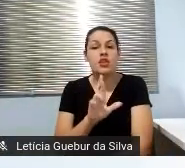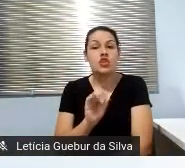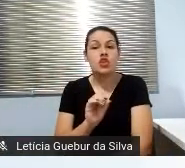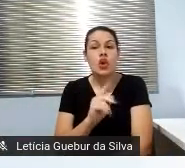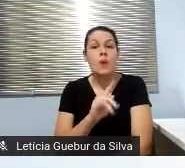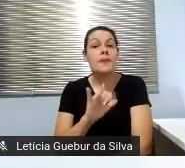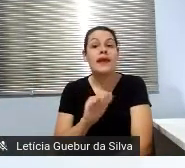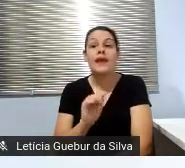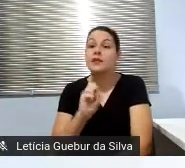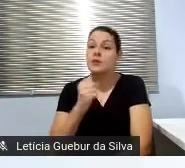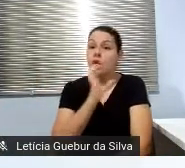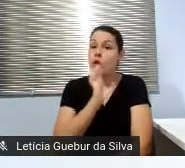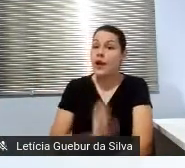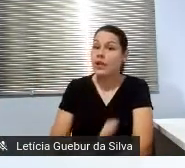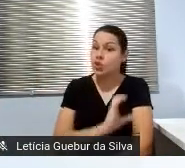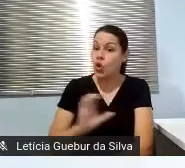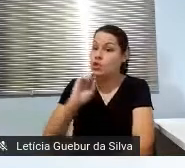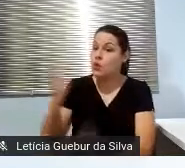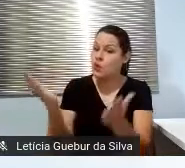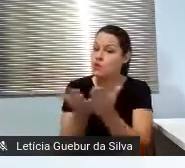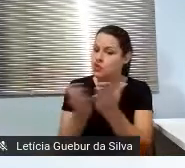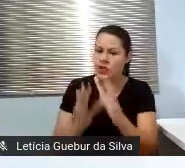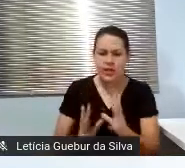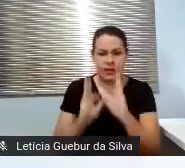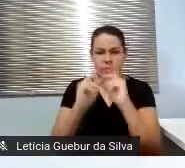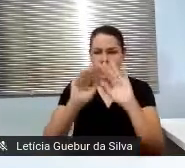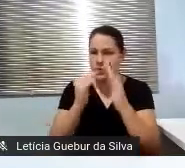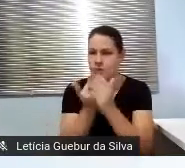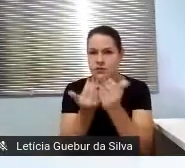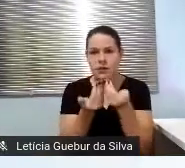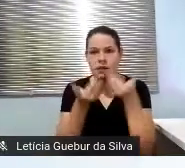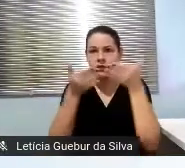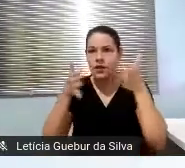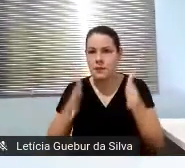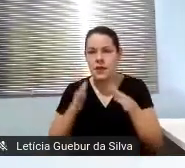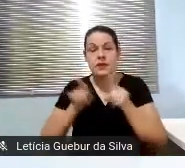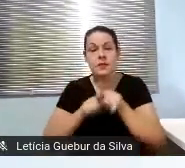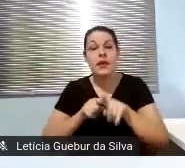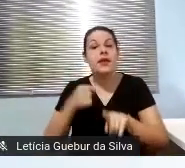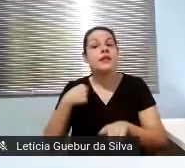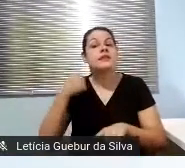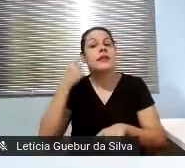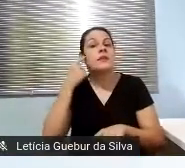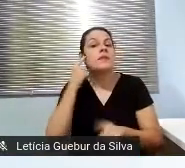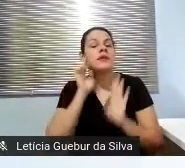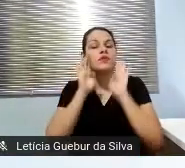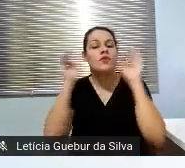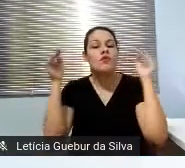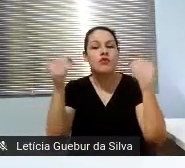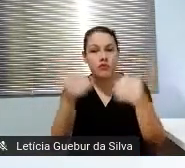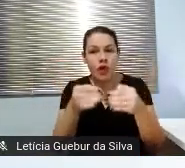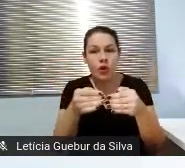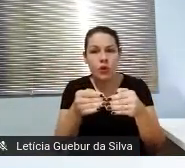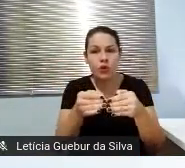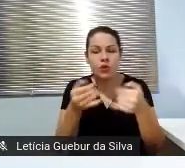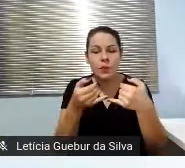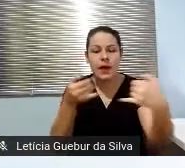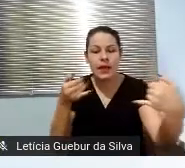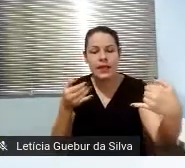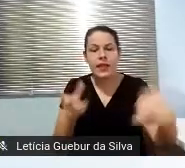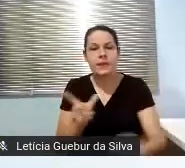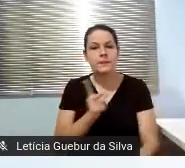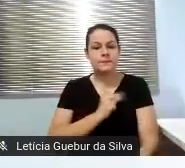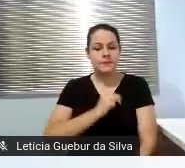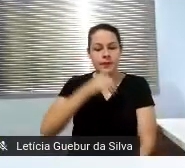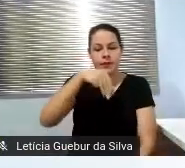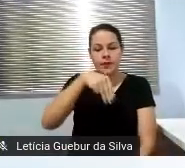Tem as eles evangélicas trabalham também. sim, sim, eles trabalham numa linha de meritocracia, né? Para você atingir